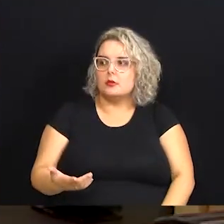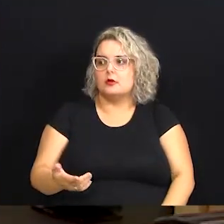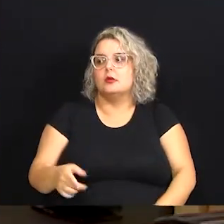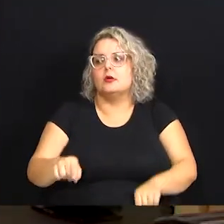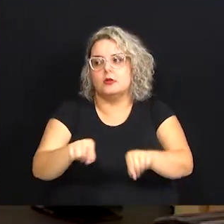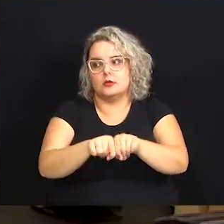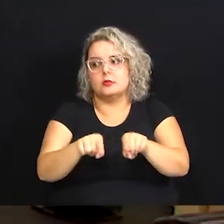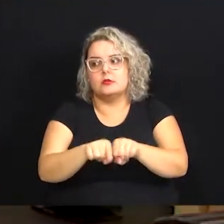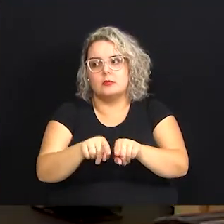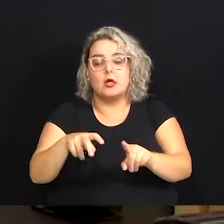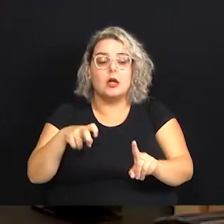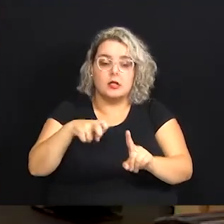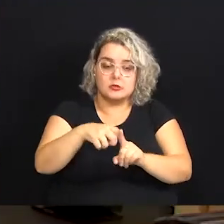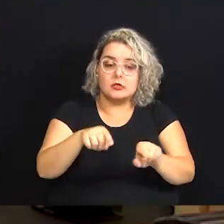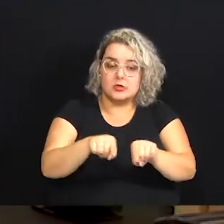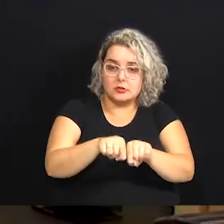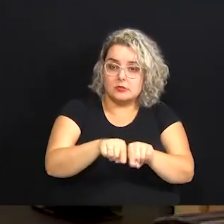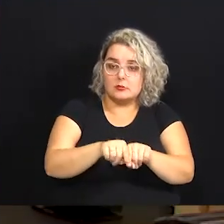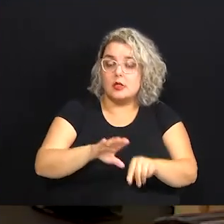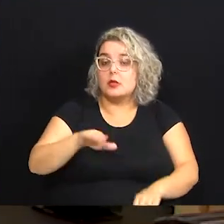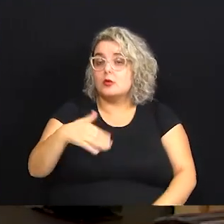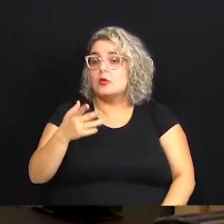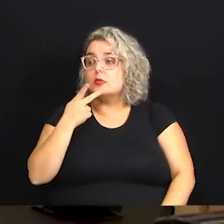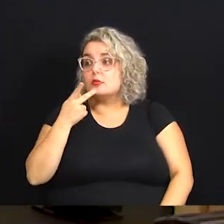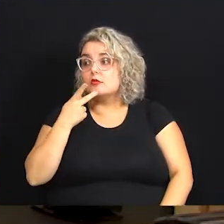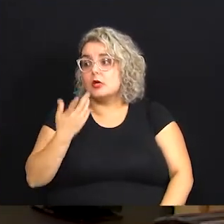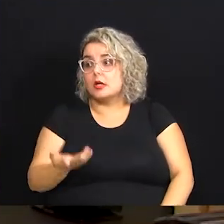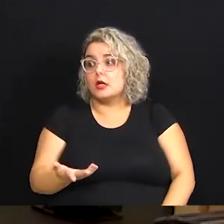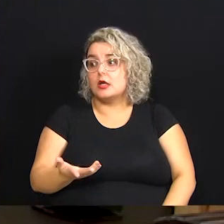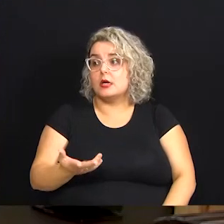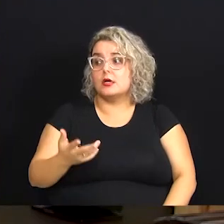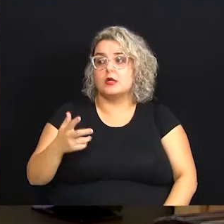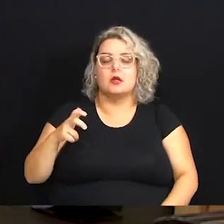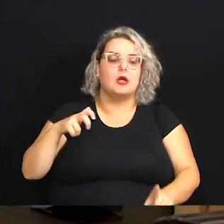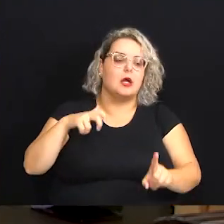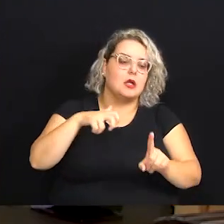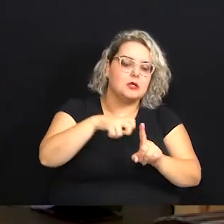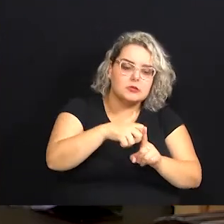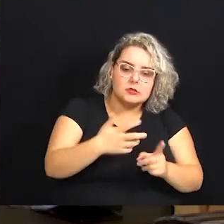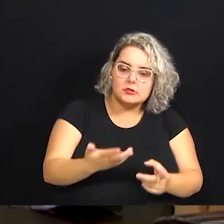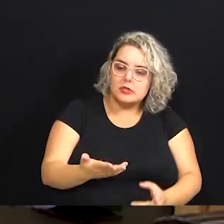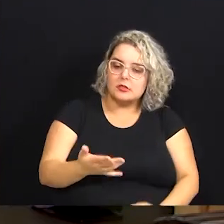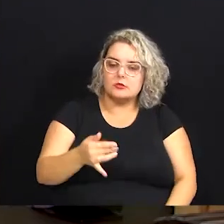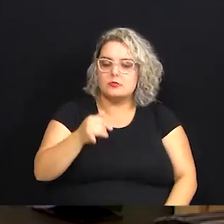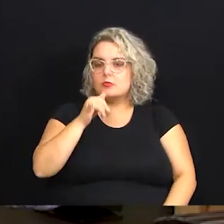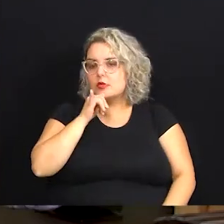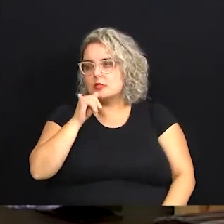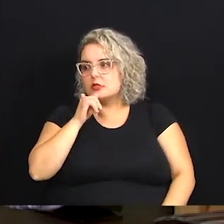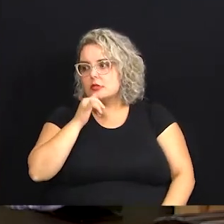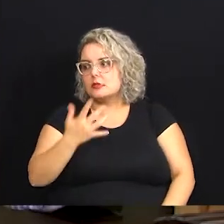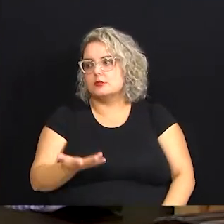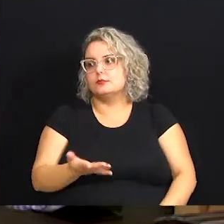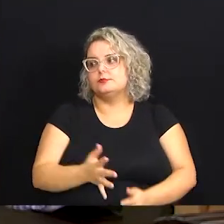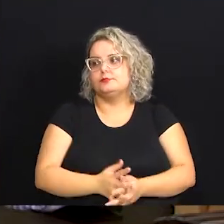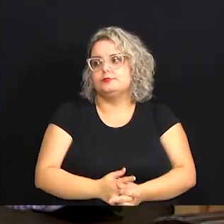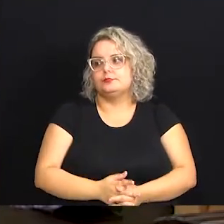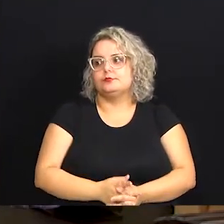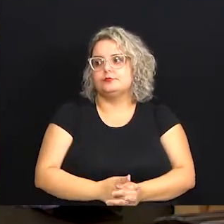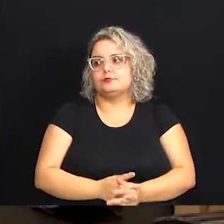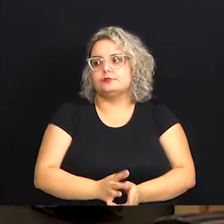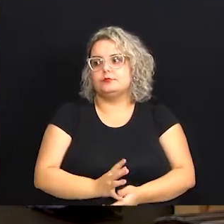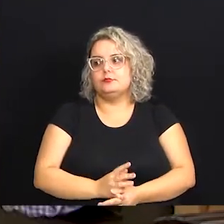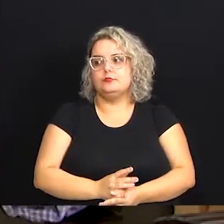cobre acidentes também, mas quando a gente fala em acidentes que deixam uma